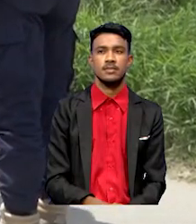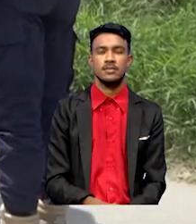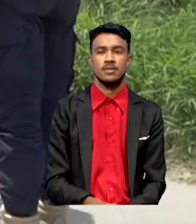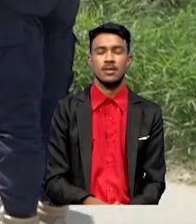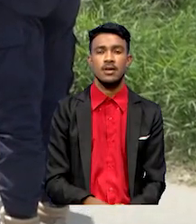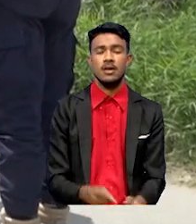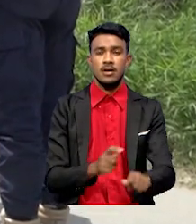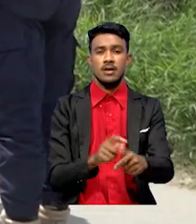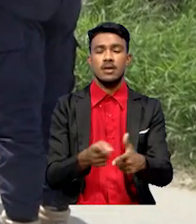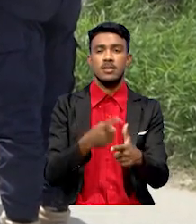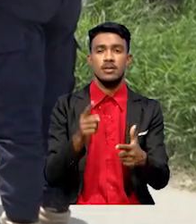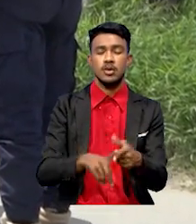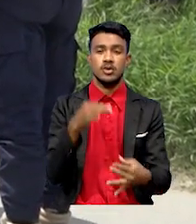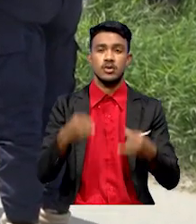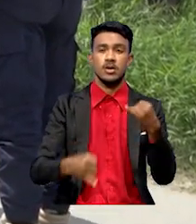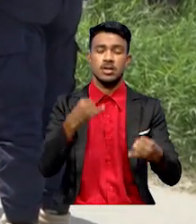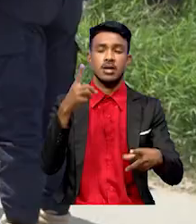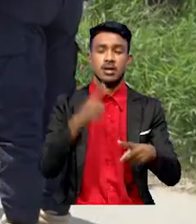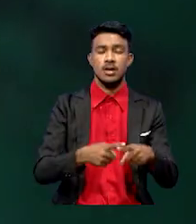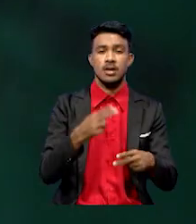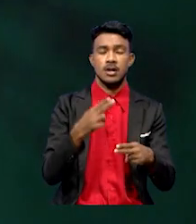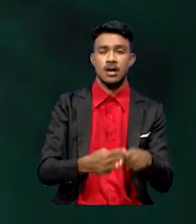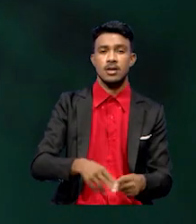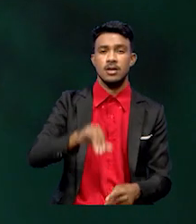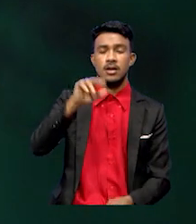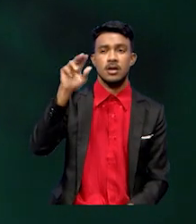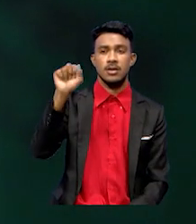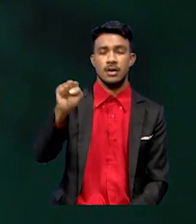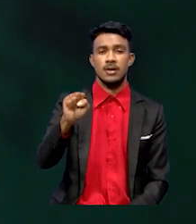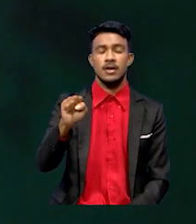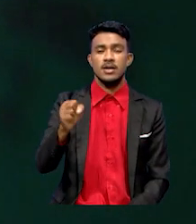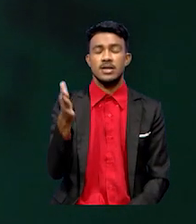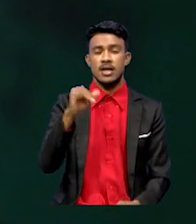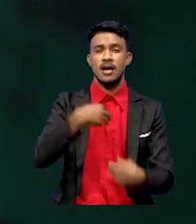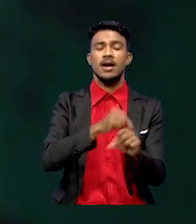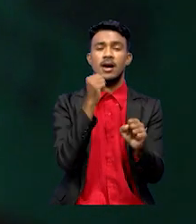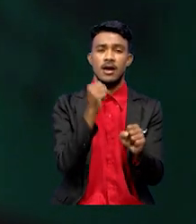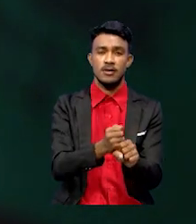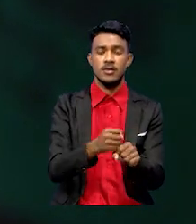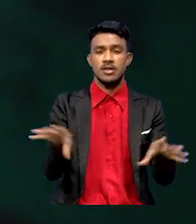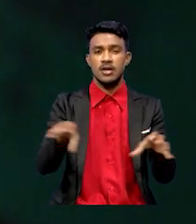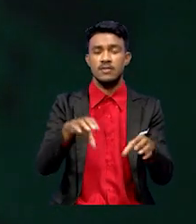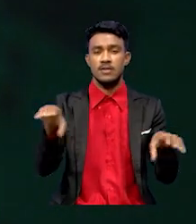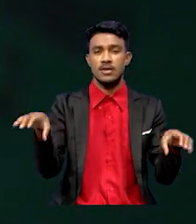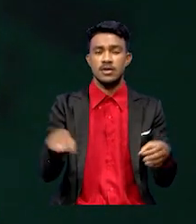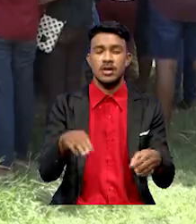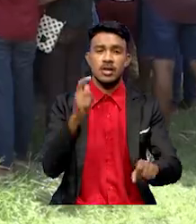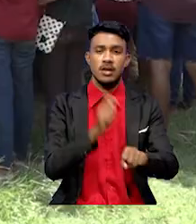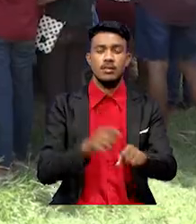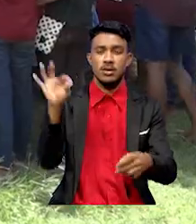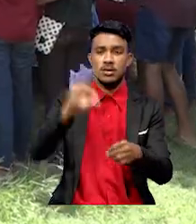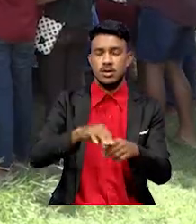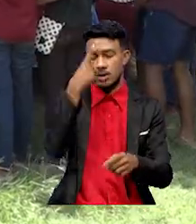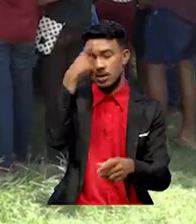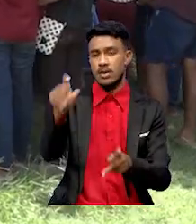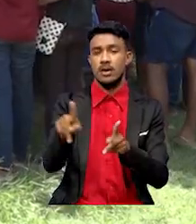Além de nisso, jurista Fernando da Costa considera órgão eleitoral falha halau sira nia serviço durante a eleição, tambah cidadão